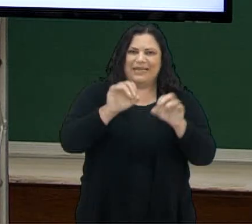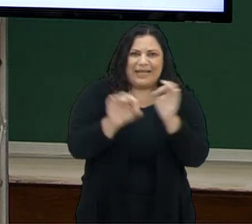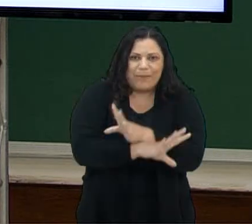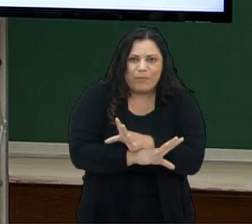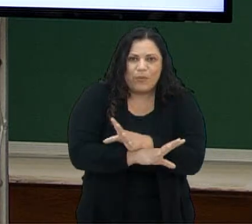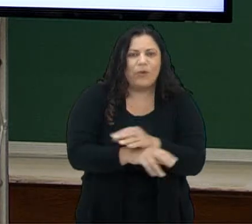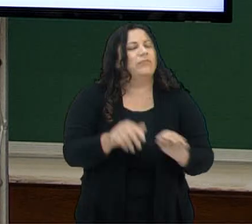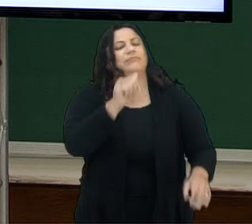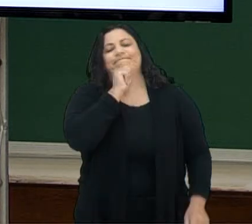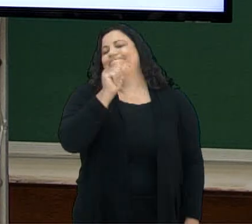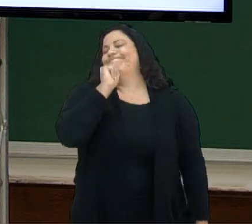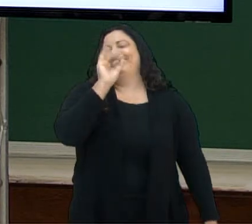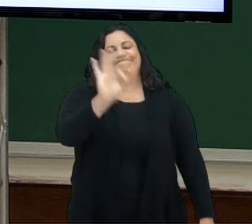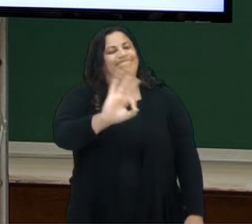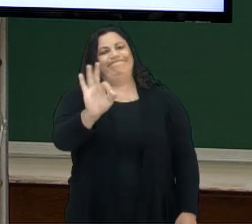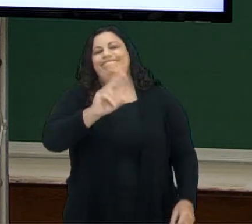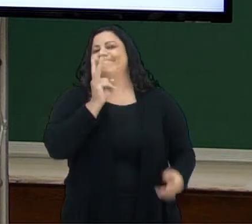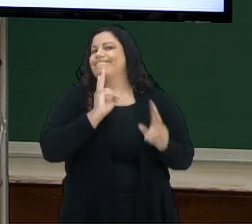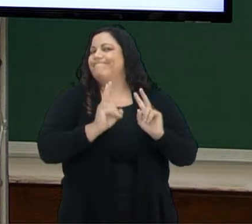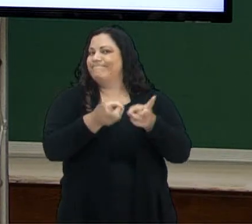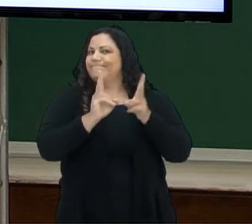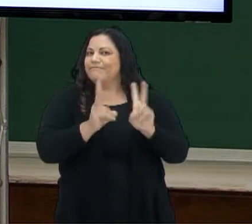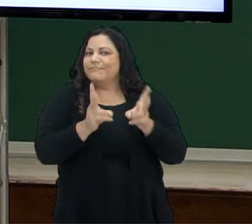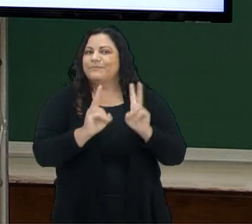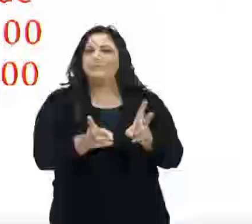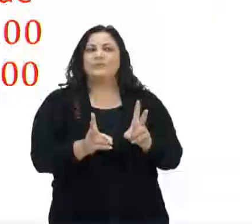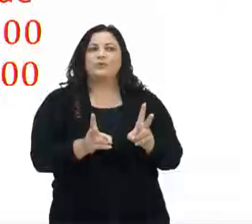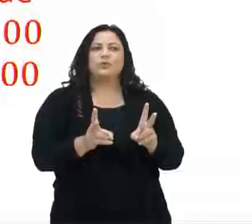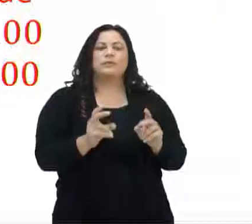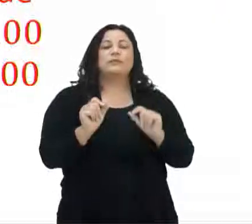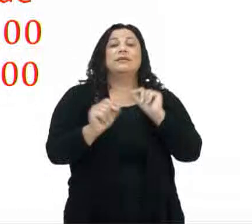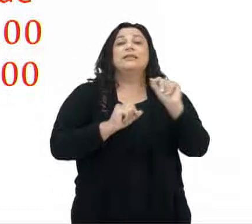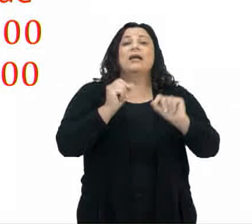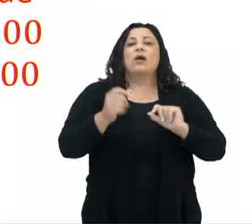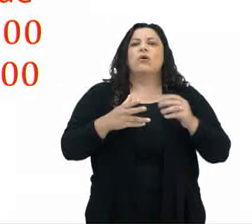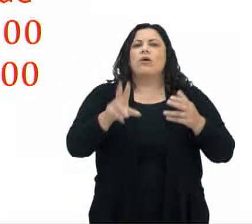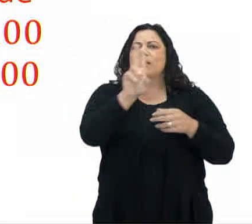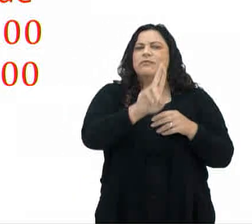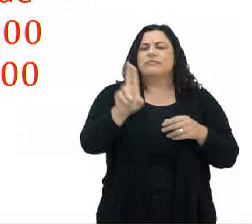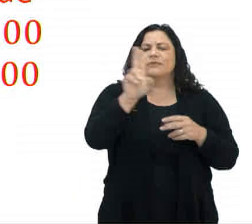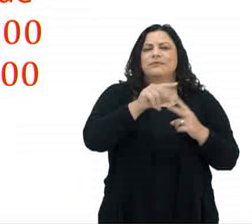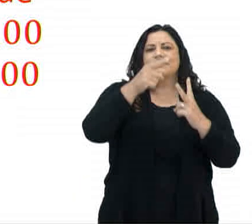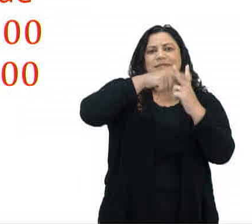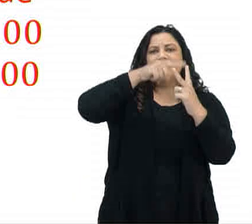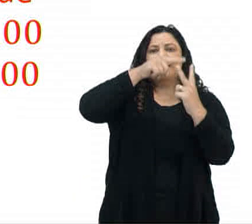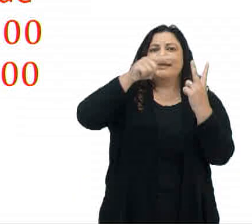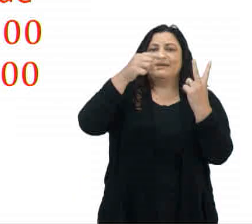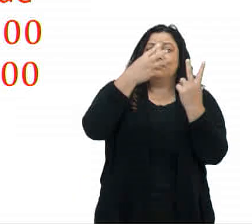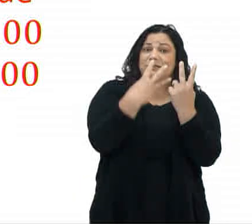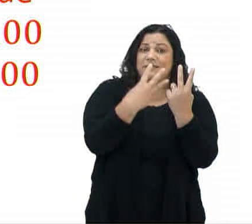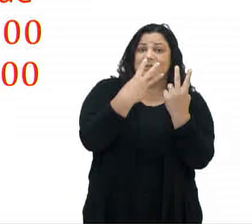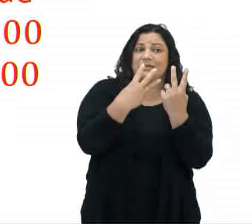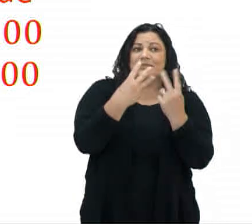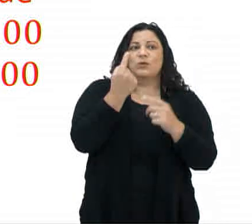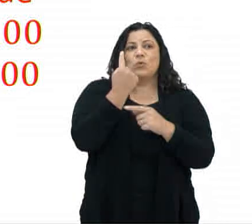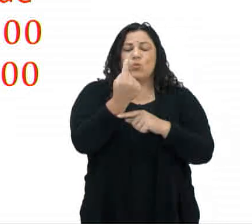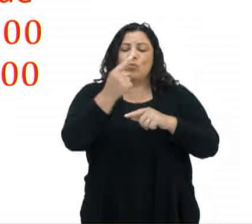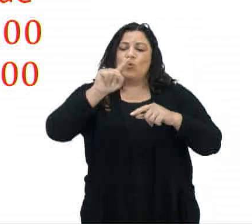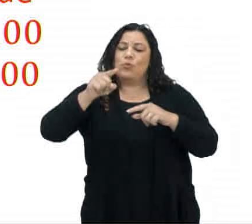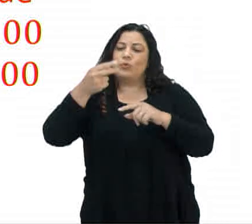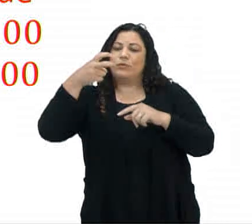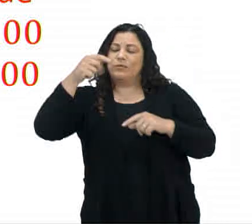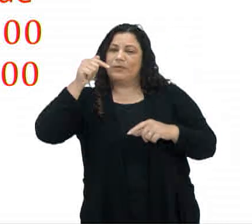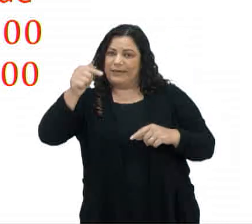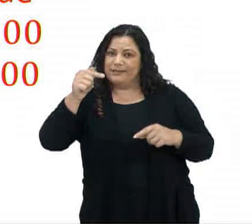ainda. Olha só o que acontece. Agora, a gente vai usar raiz de 3 como 1,7, como eu sugeri lá no